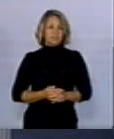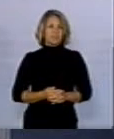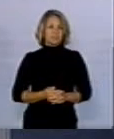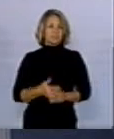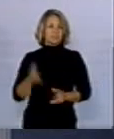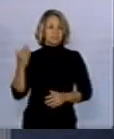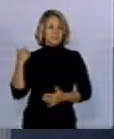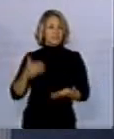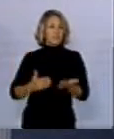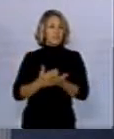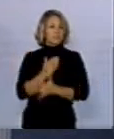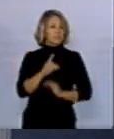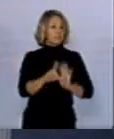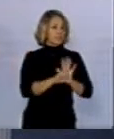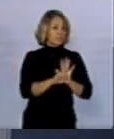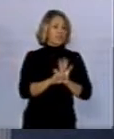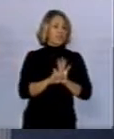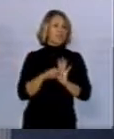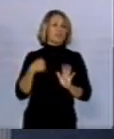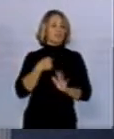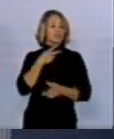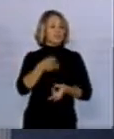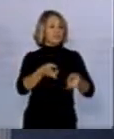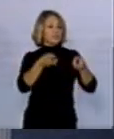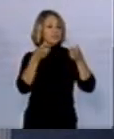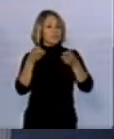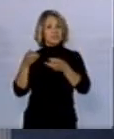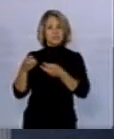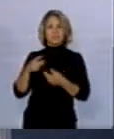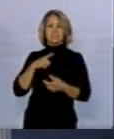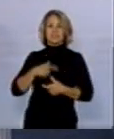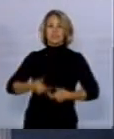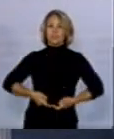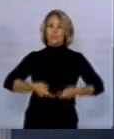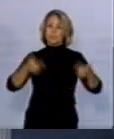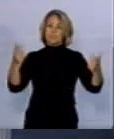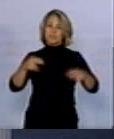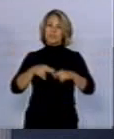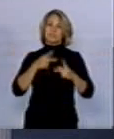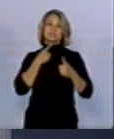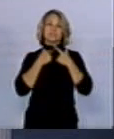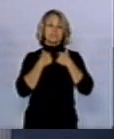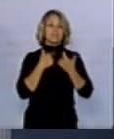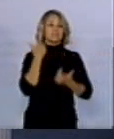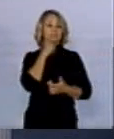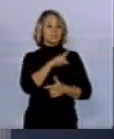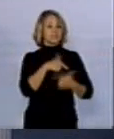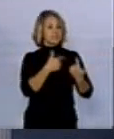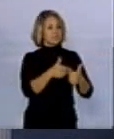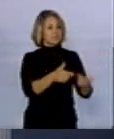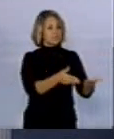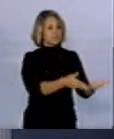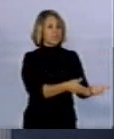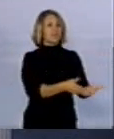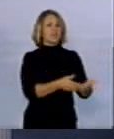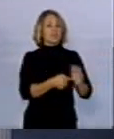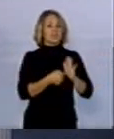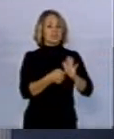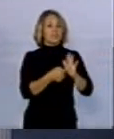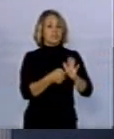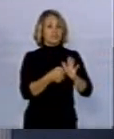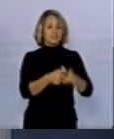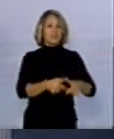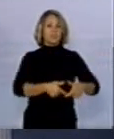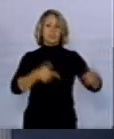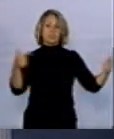Desde a aprovação da lei, a gente já verificou um aumento bastante expressivo no interesse pelo serviço, que representa basicamente